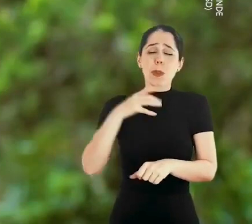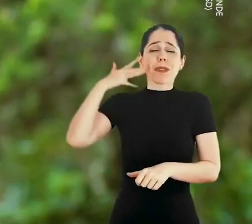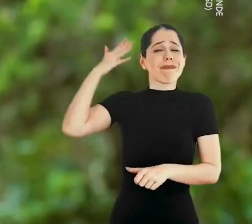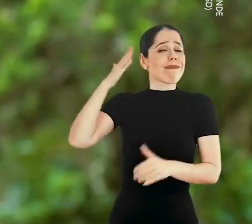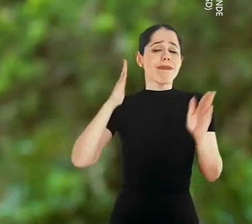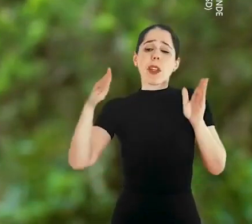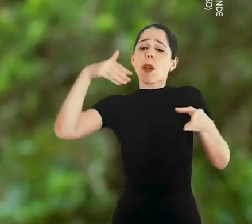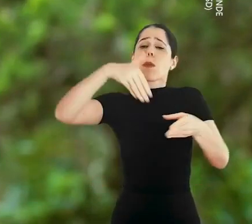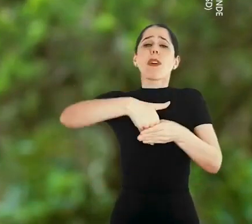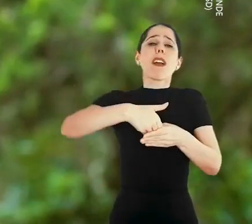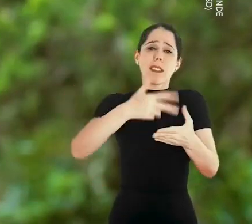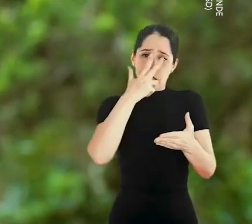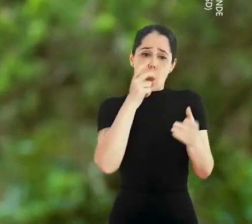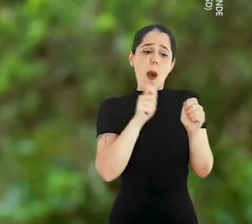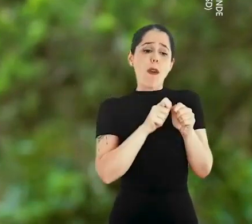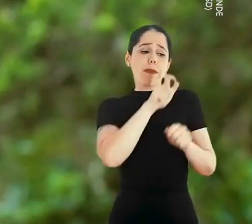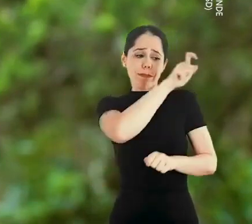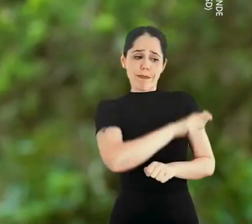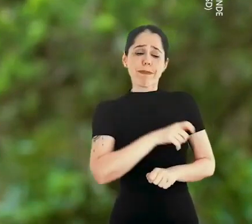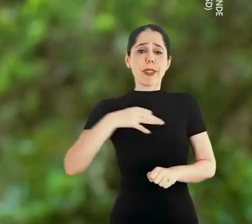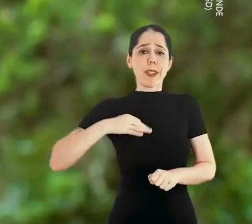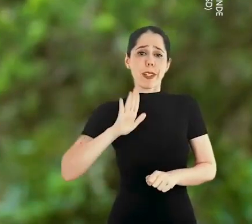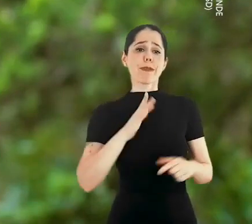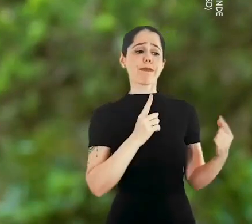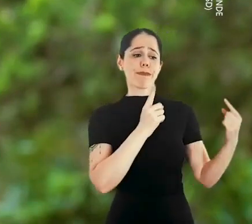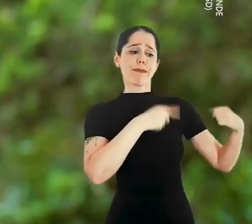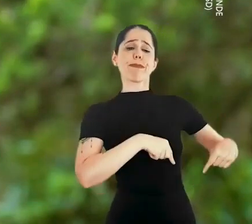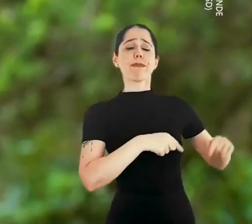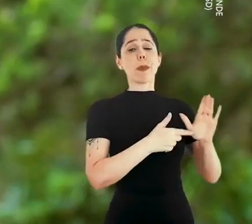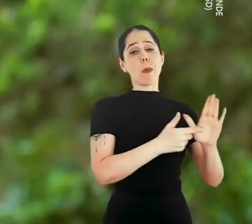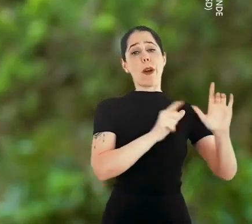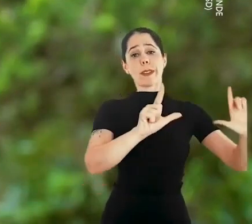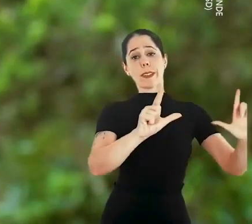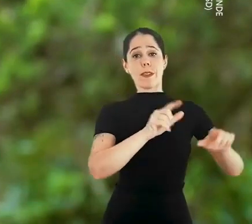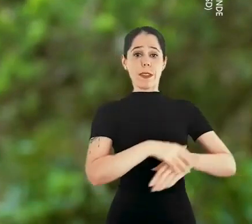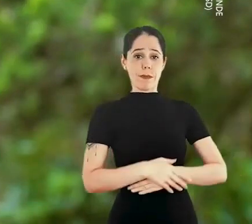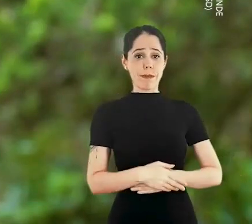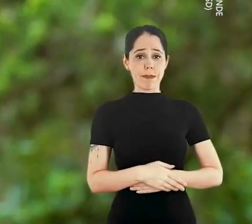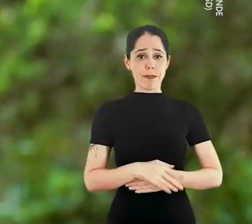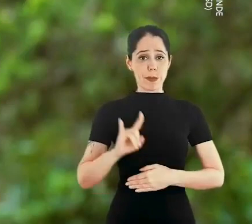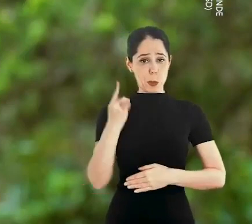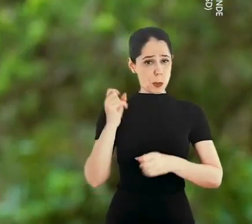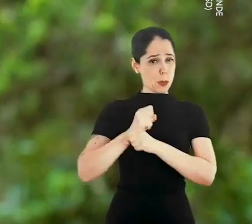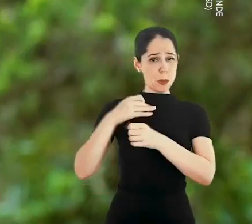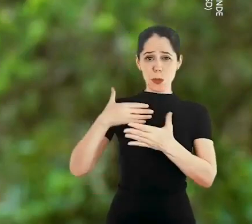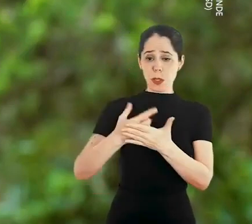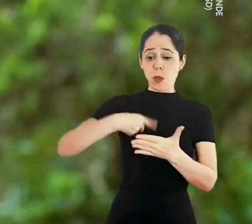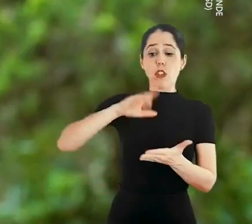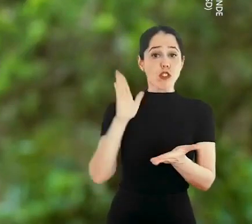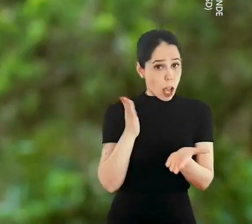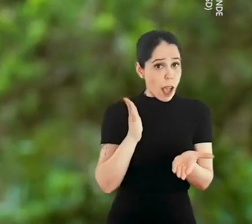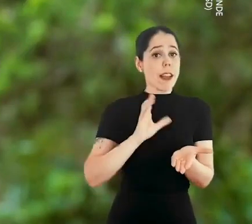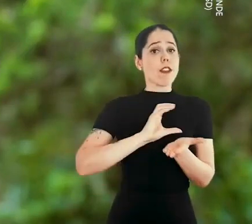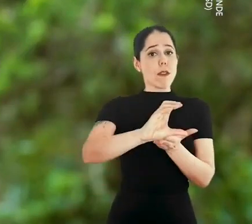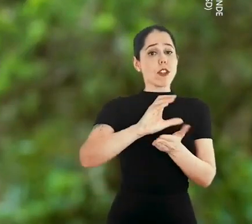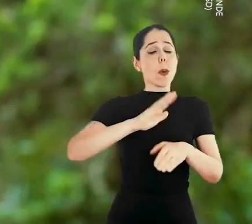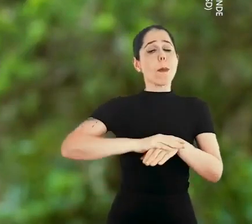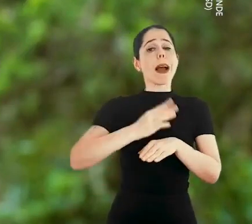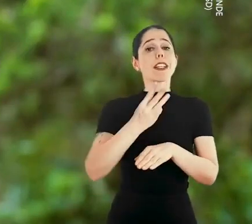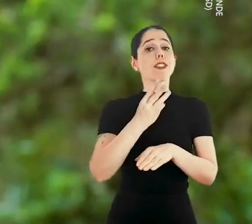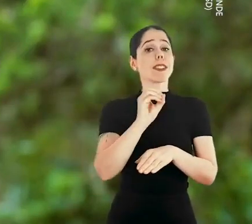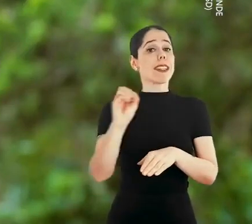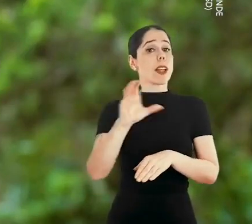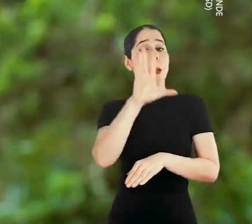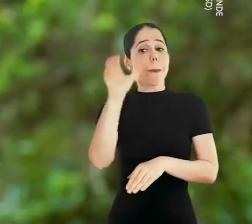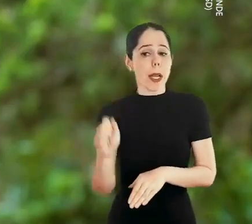apenas discurso de eleição, como agora faz o meu adversário na TV. Nos últimos anos, nós já investimos mais de 300